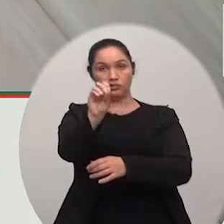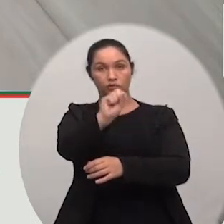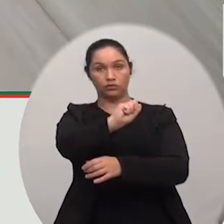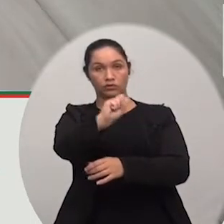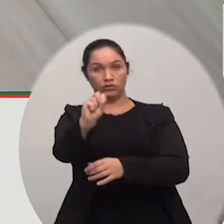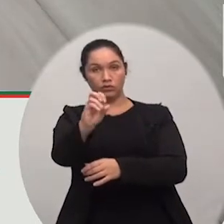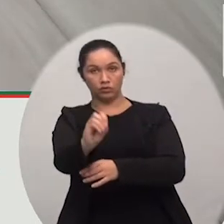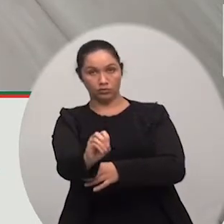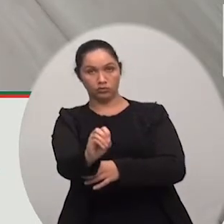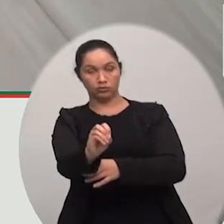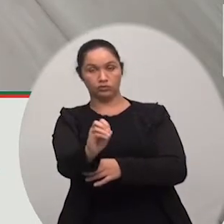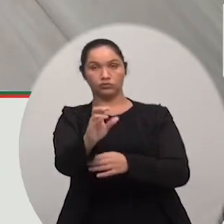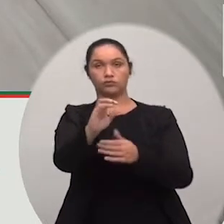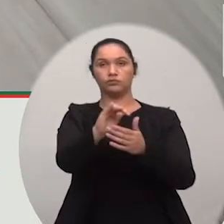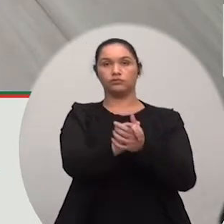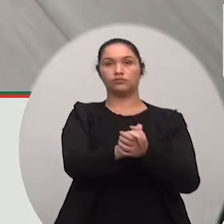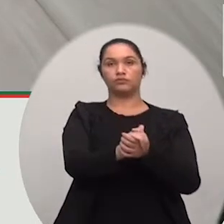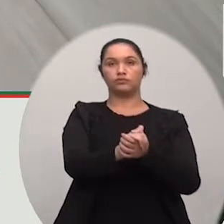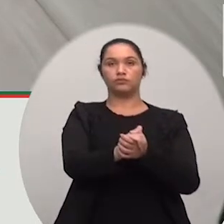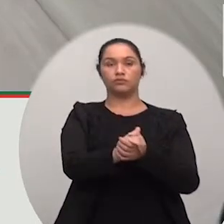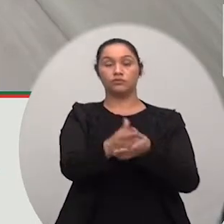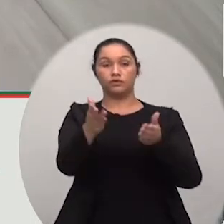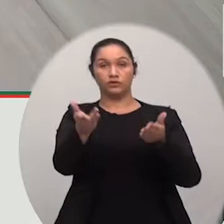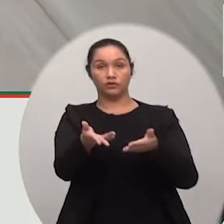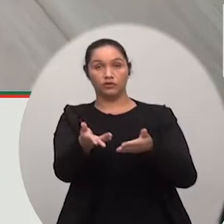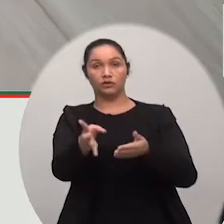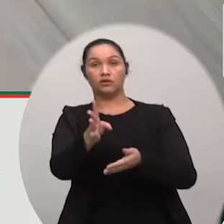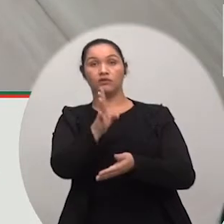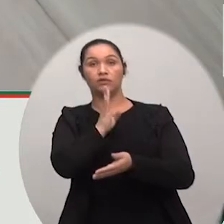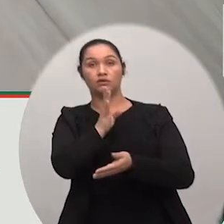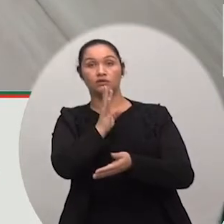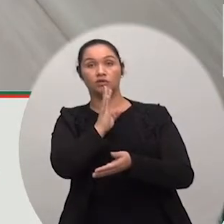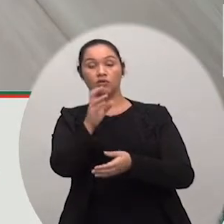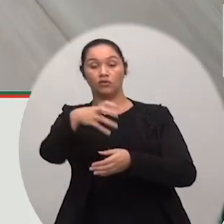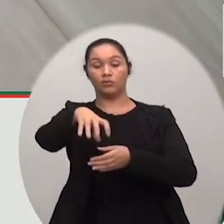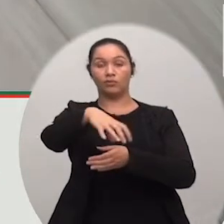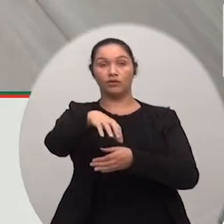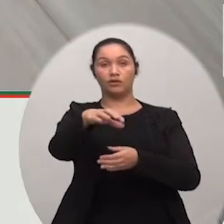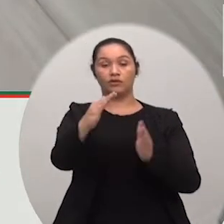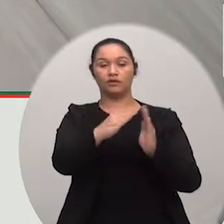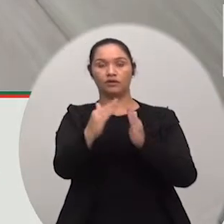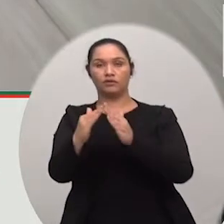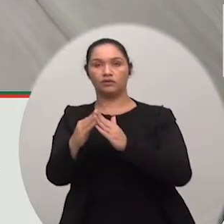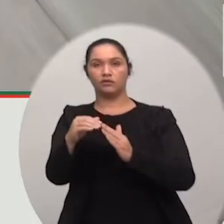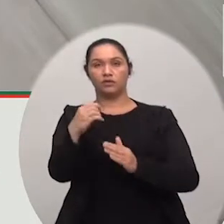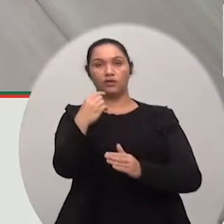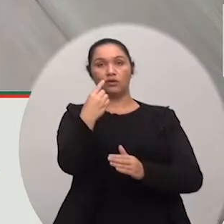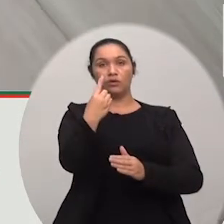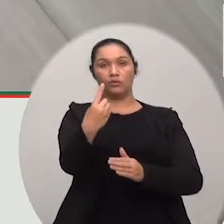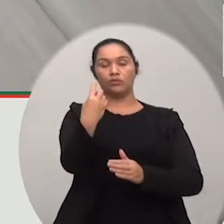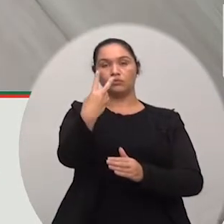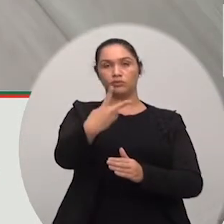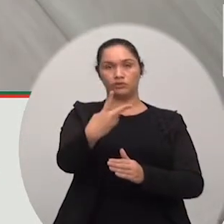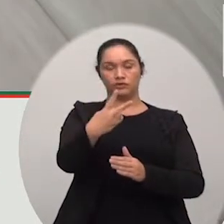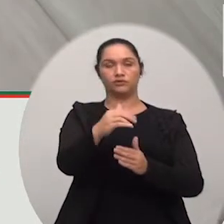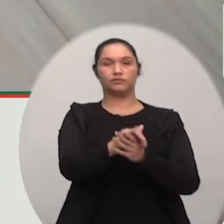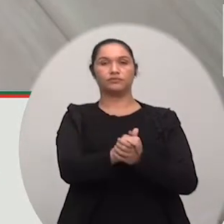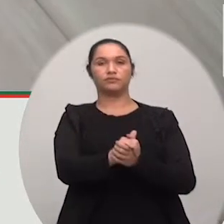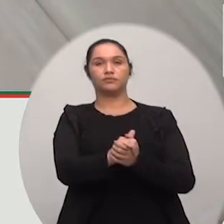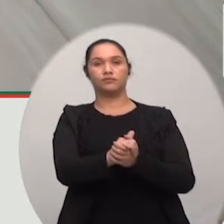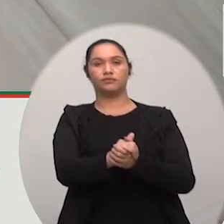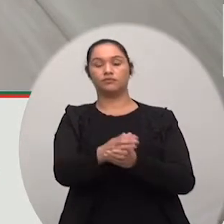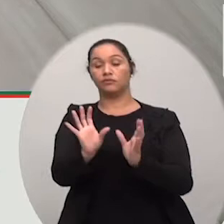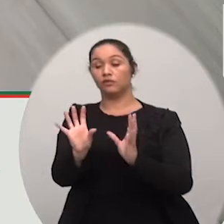e posteriormente passa a ser zona residencial 1-2 pavimentos. A Comissão de Justiça e Redação opinou pela